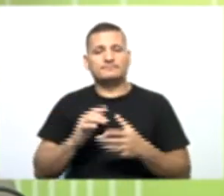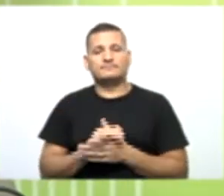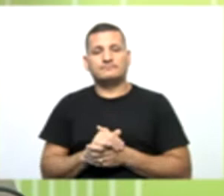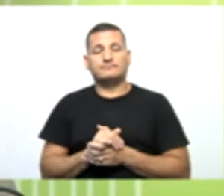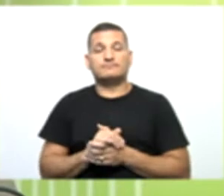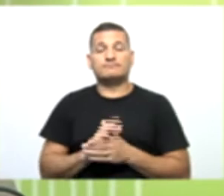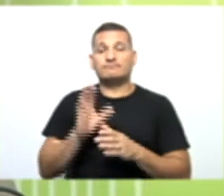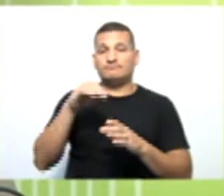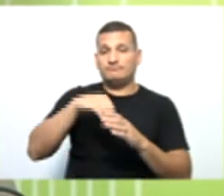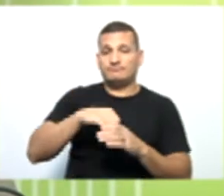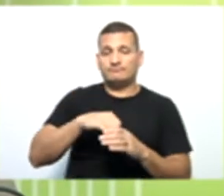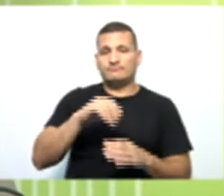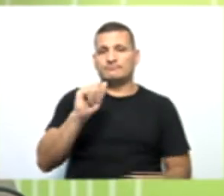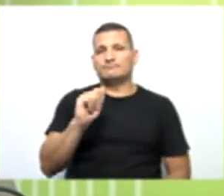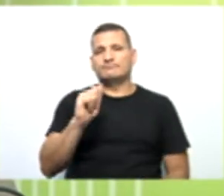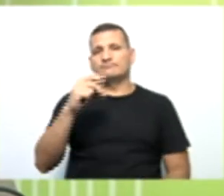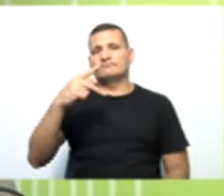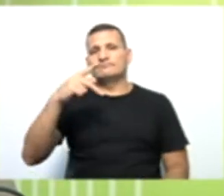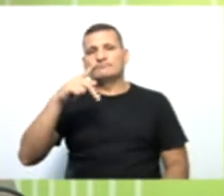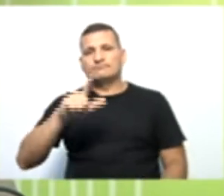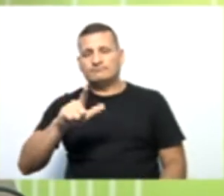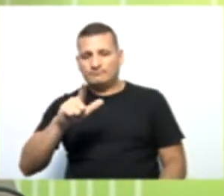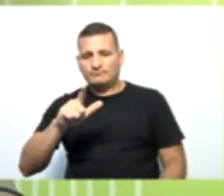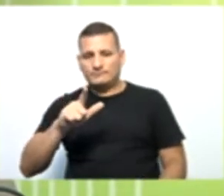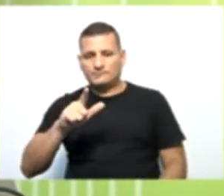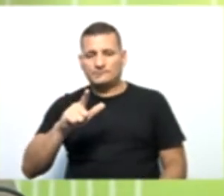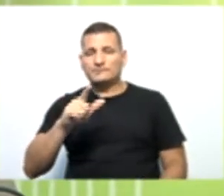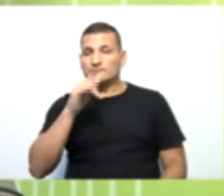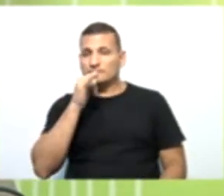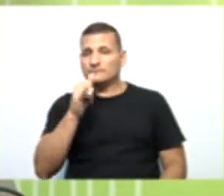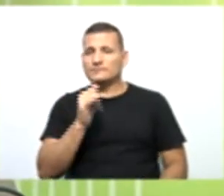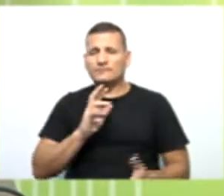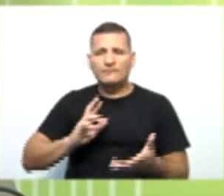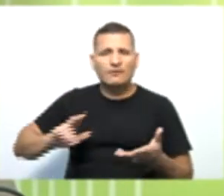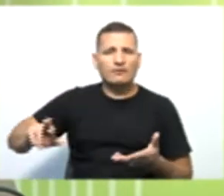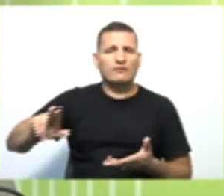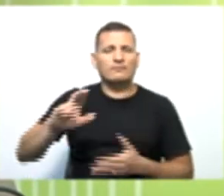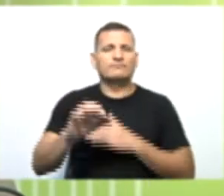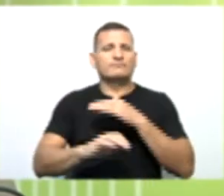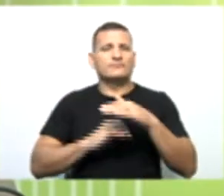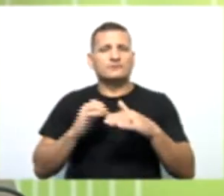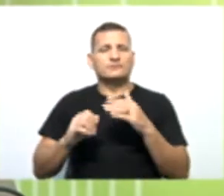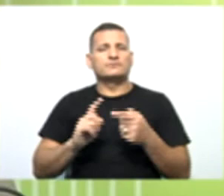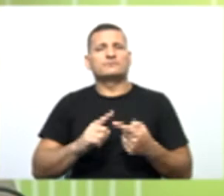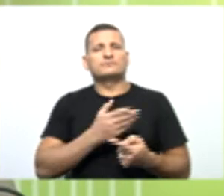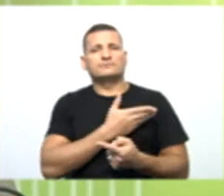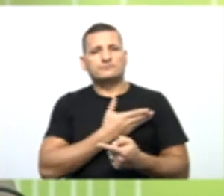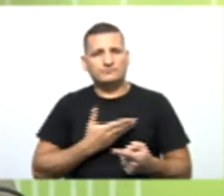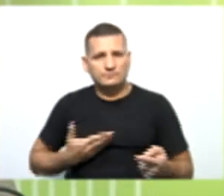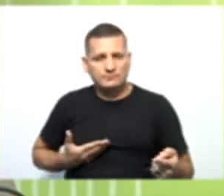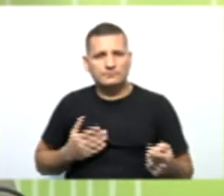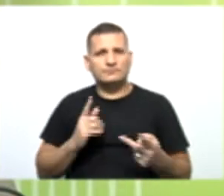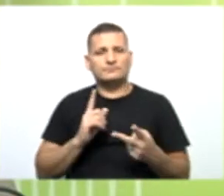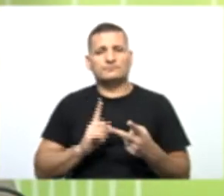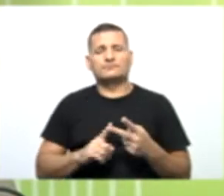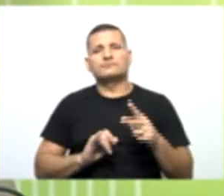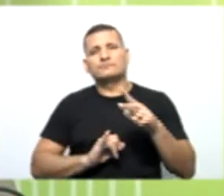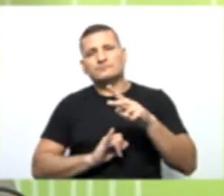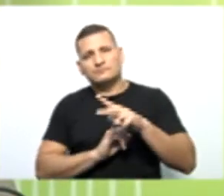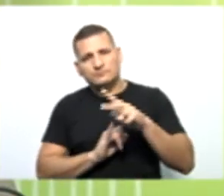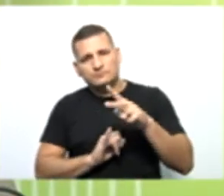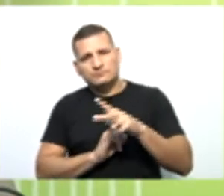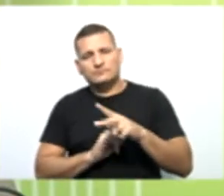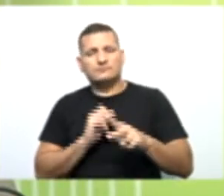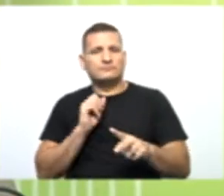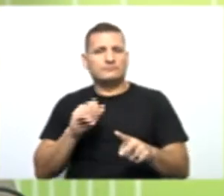do arranjo produtivo local, quando a gente trata com várias outras empresas, governo, instituições de